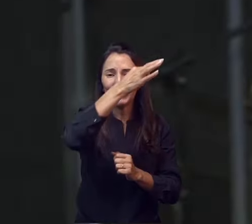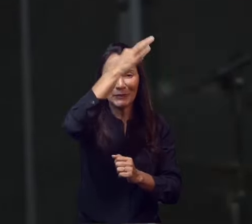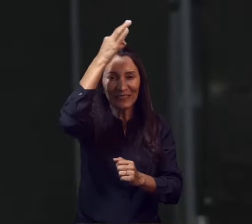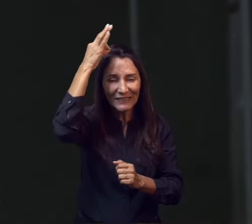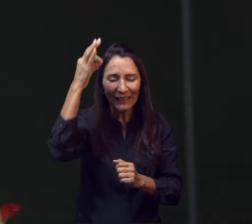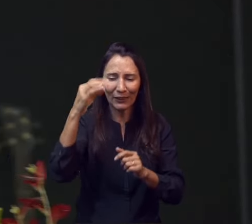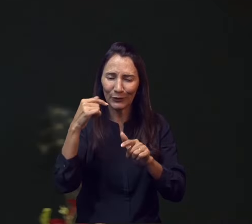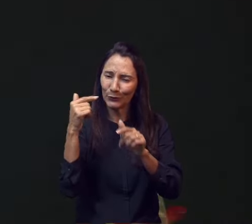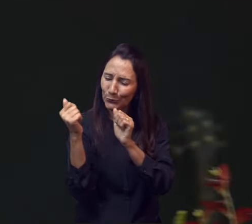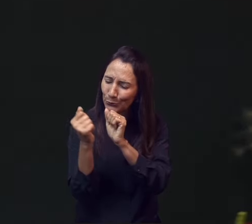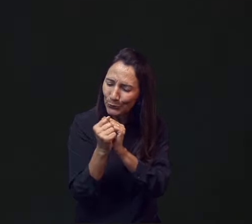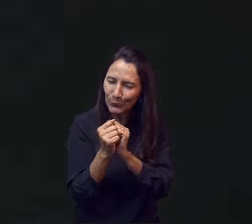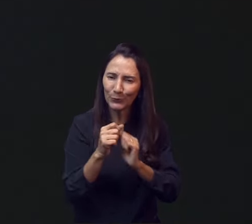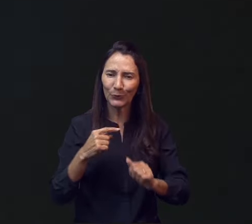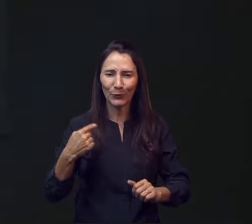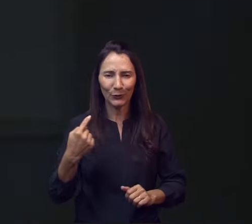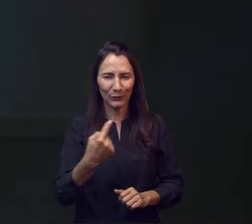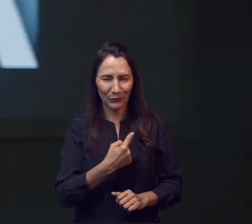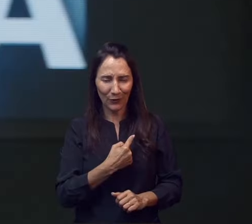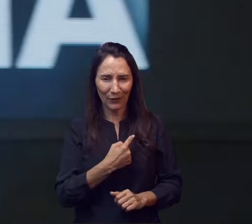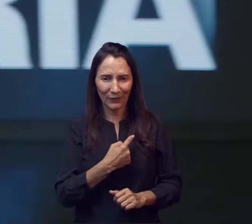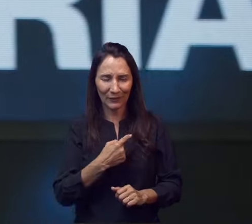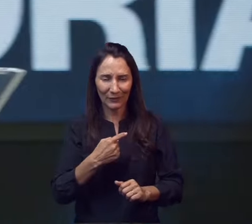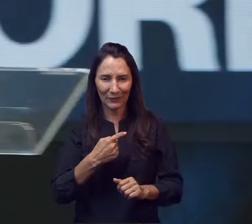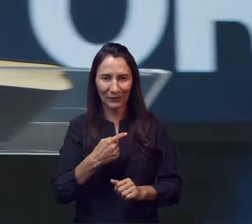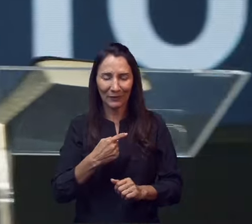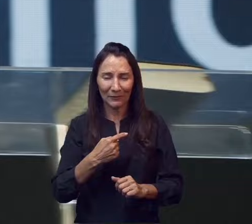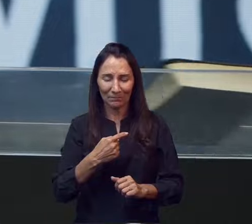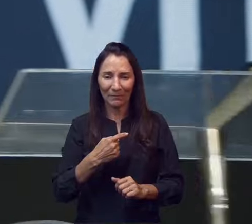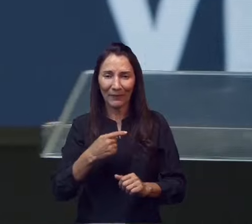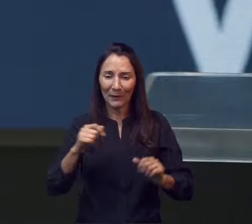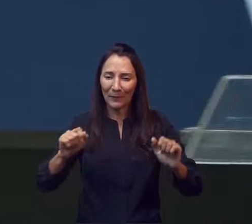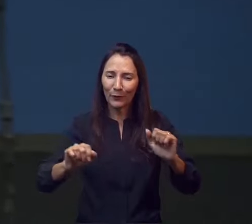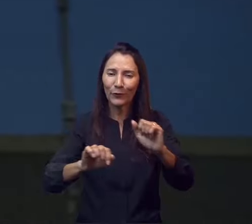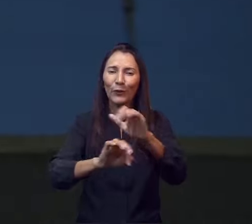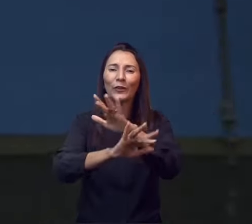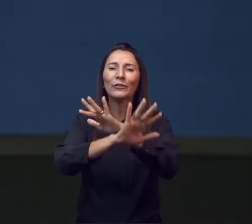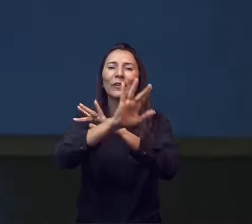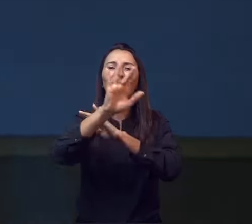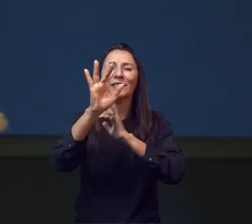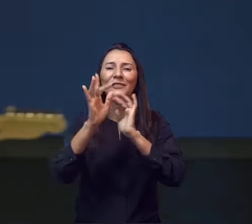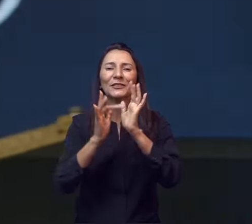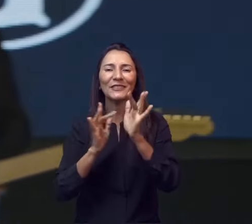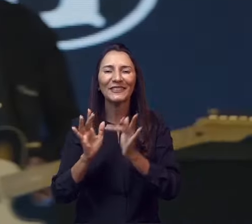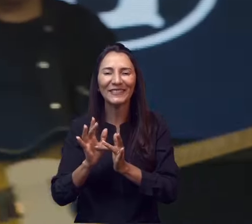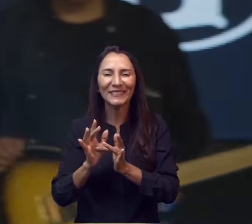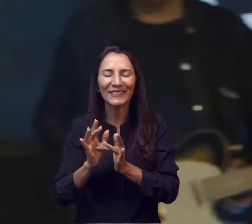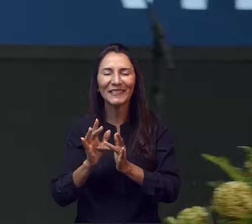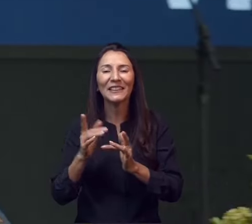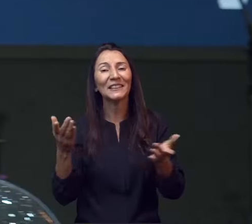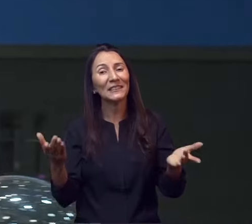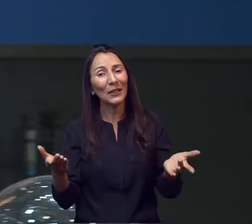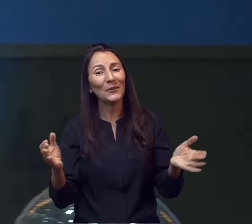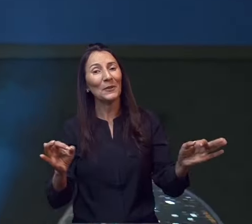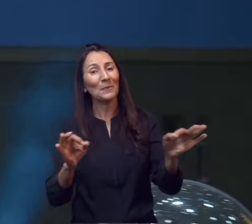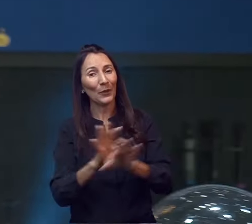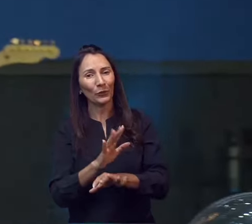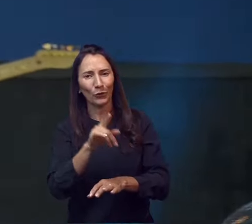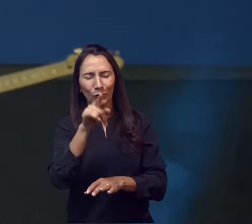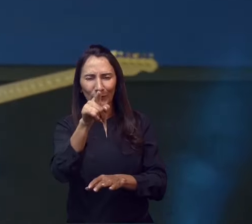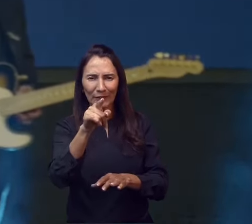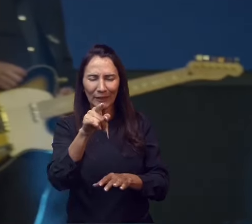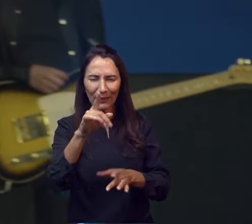do Espírito Santo para que ele seja glorificado então tá pronto se você tá em